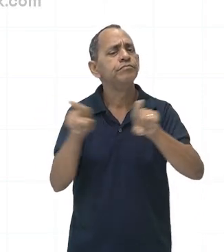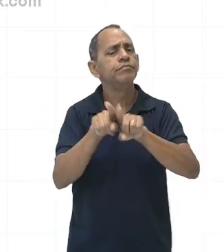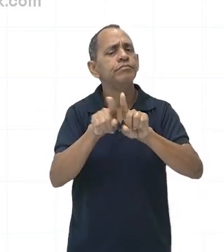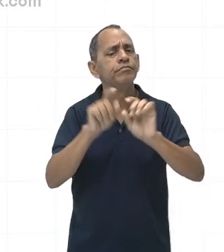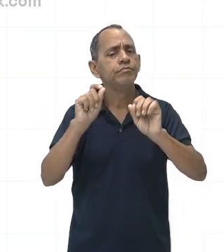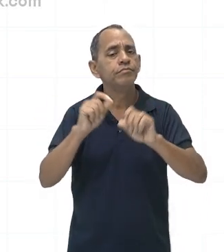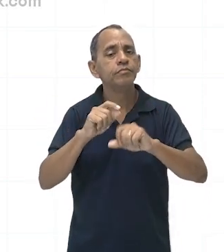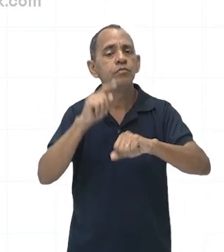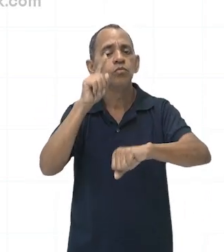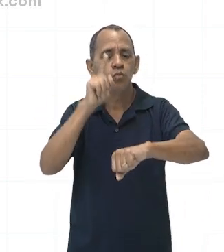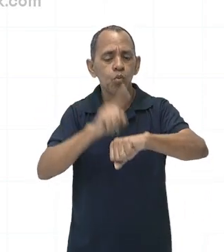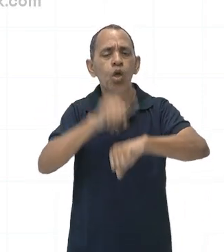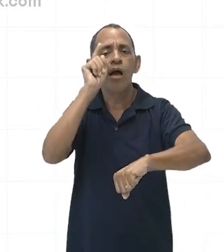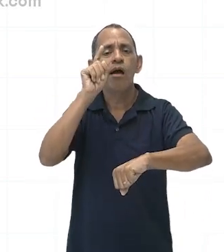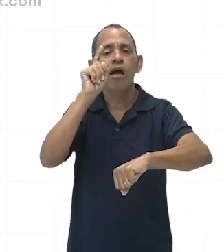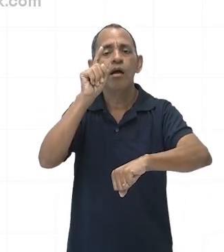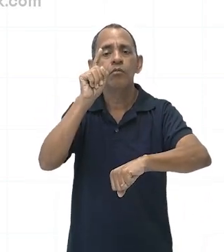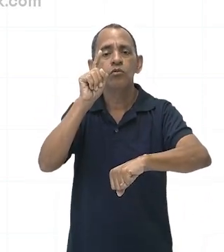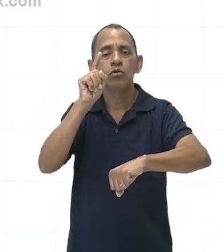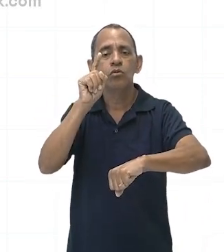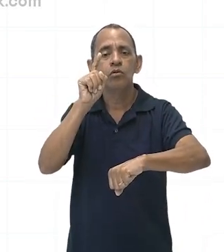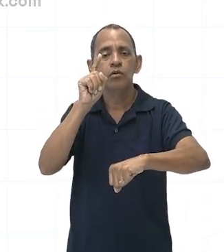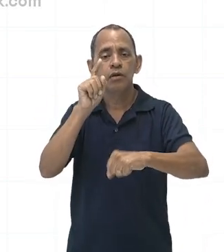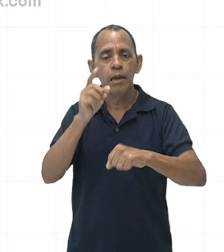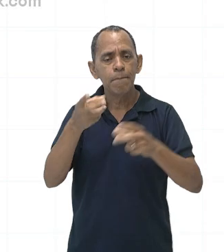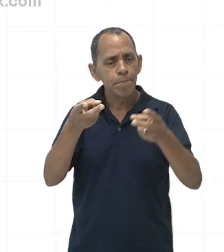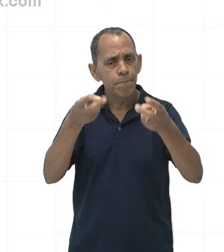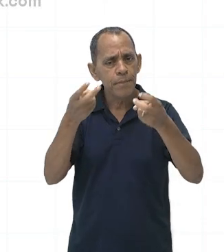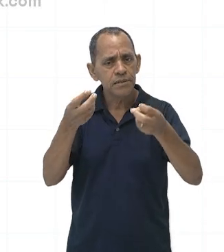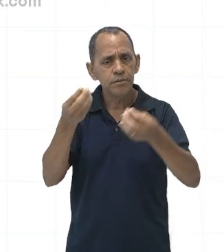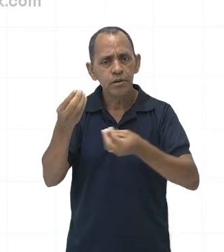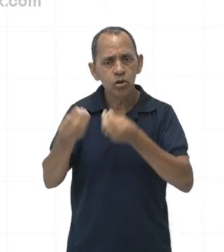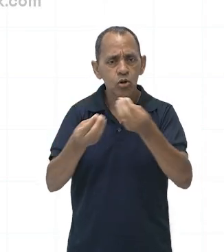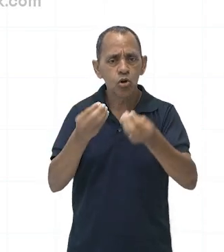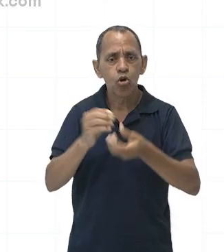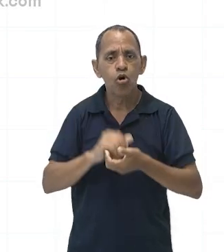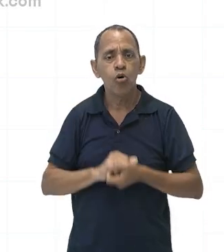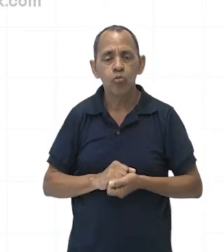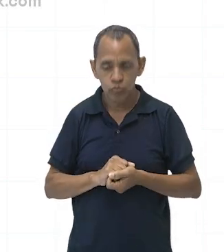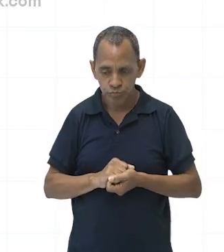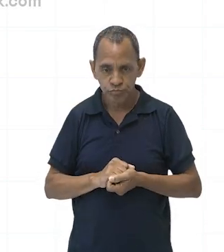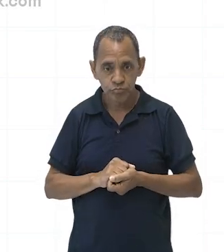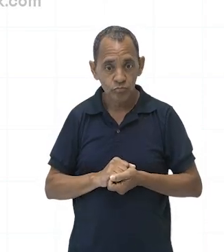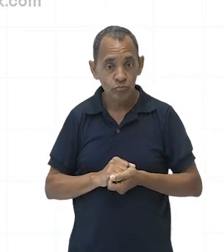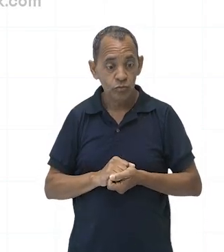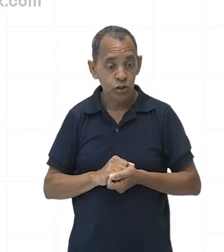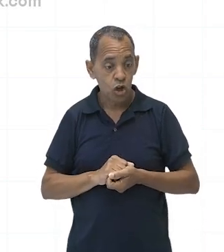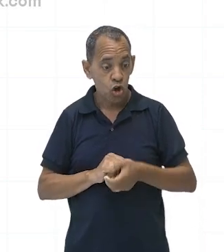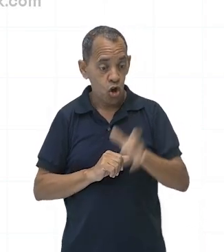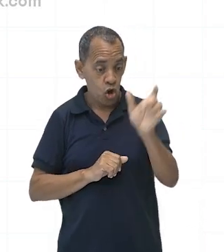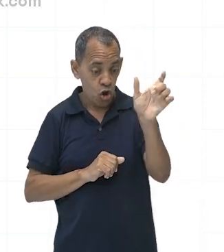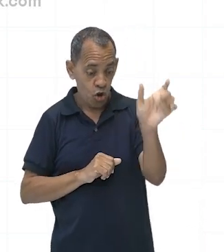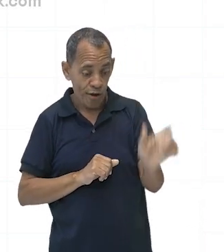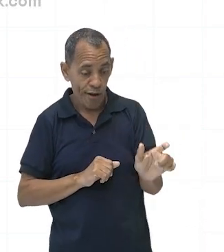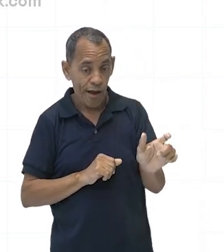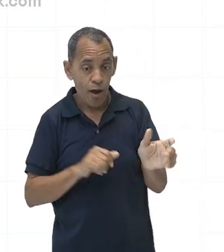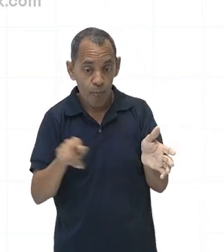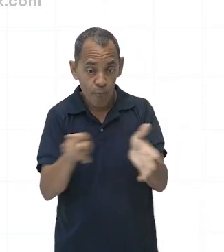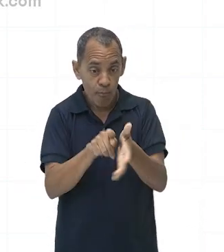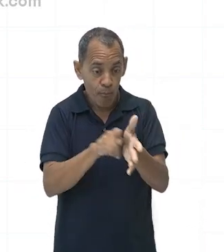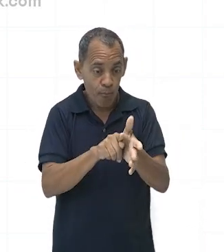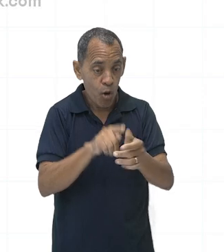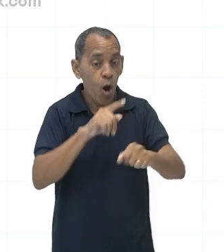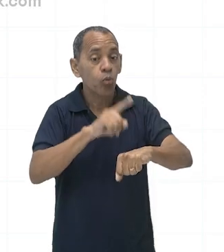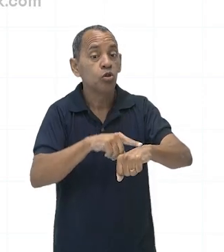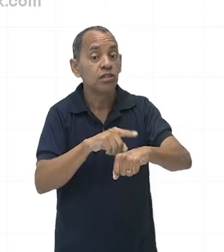tempo, que é a capacidade de perceber o seu tempo e o tempo do outro, situando-se nele. Isso